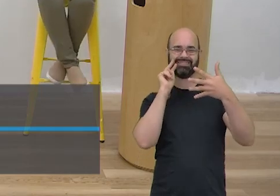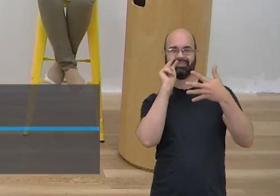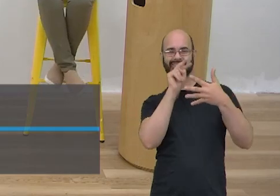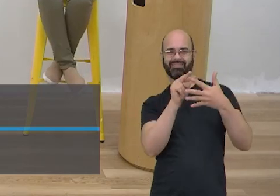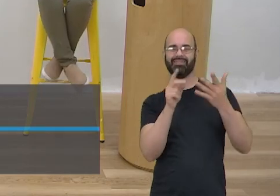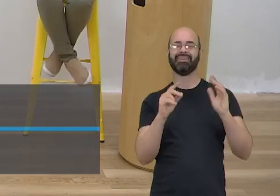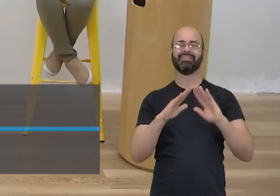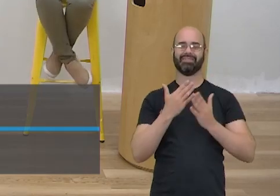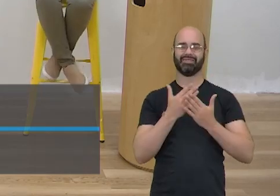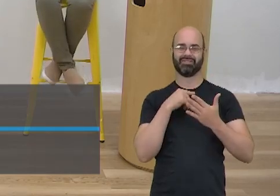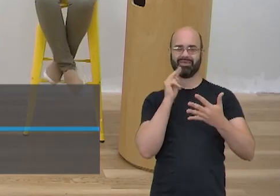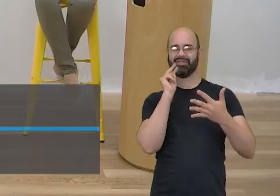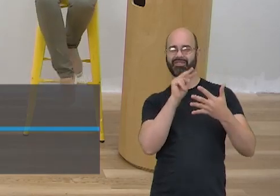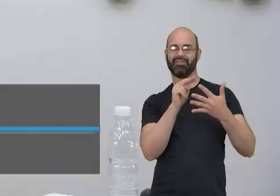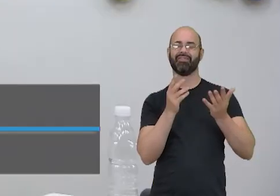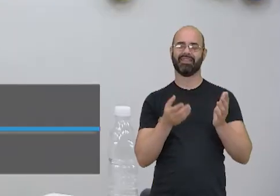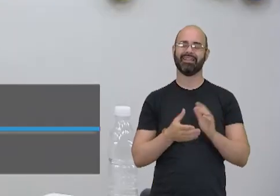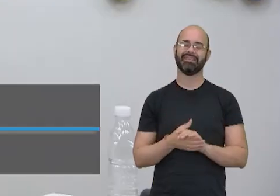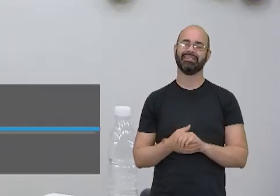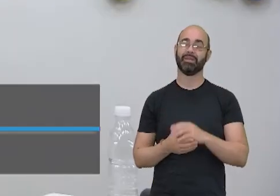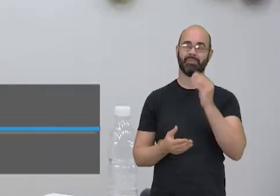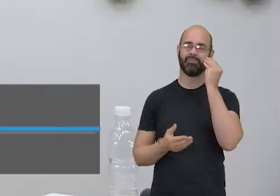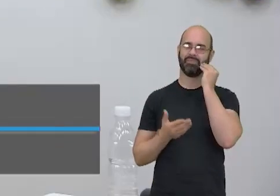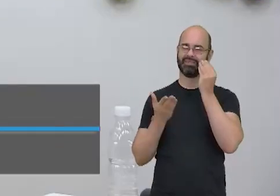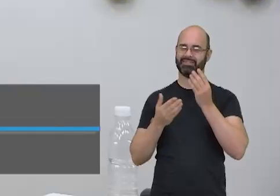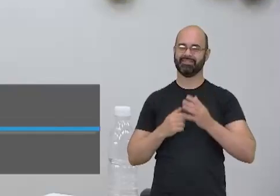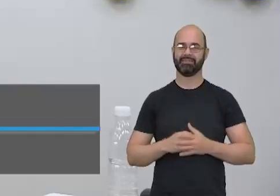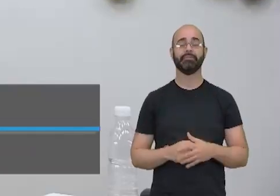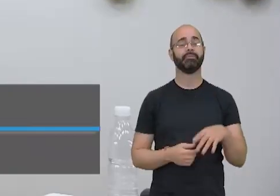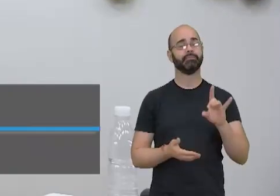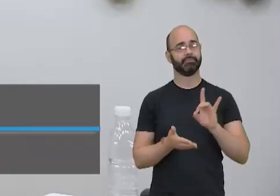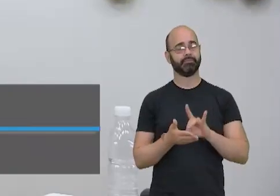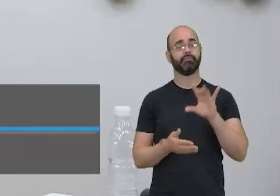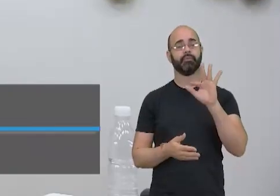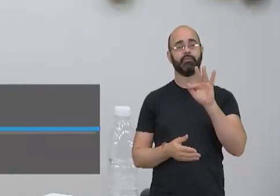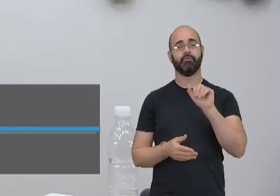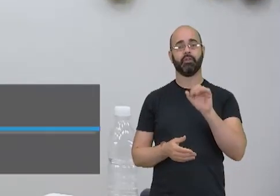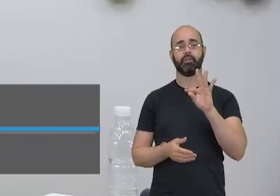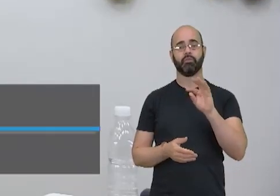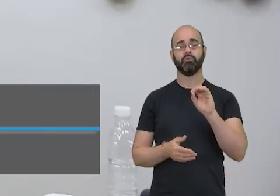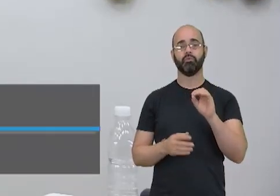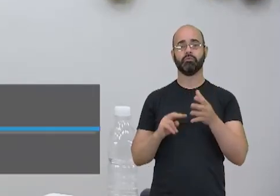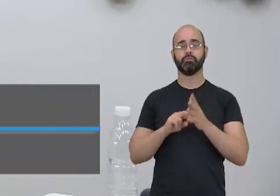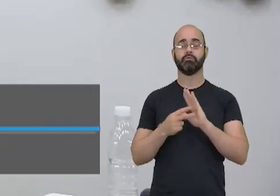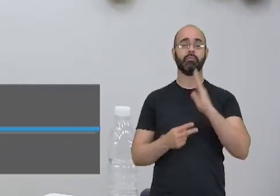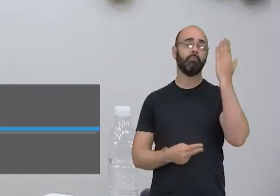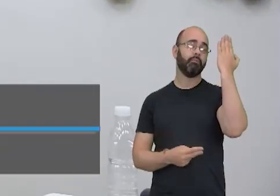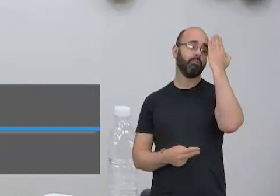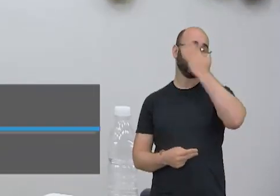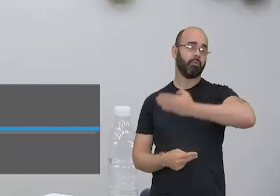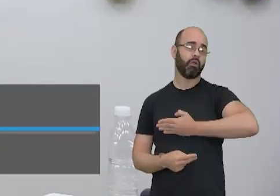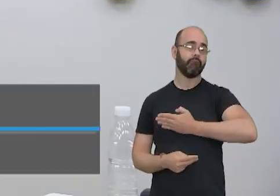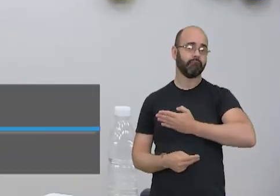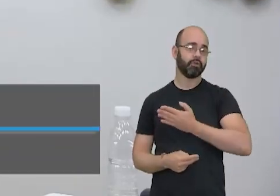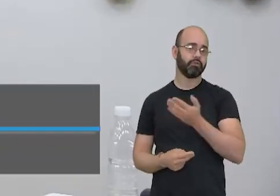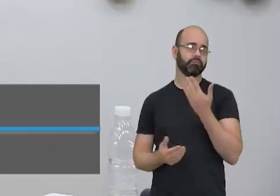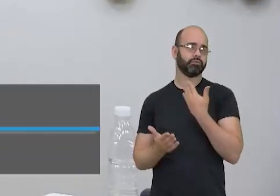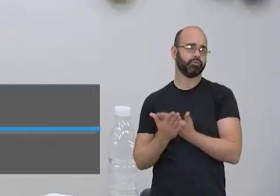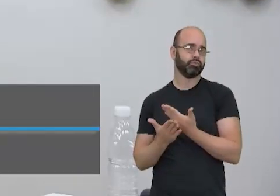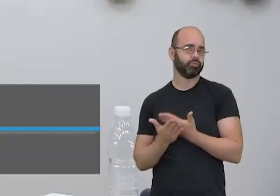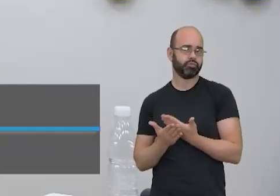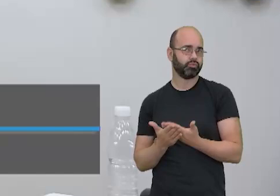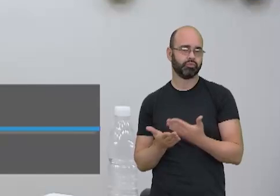Escola Urias. Beijo, Lourdes. Então, muito bem, isso mesmo, né? Então, fato é aquilo que é comprovado, né?